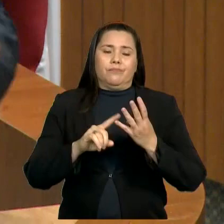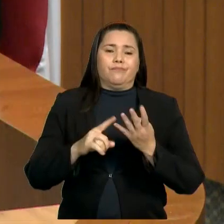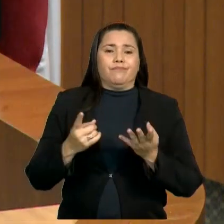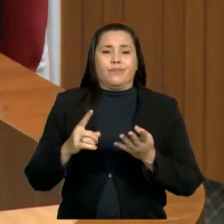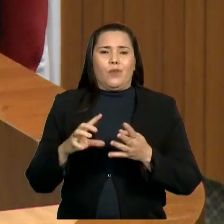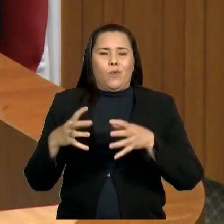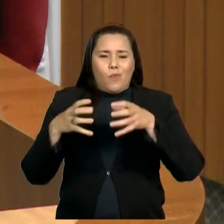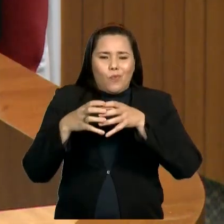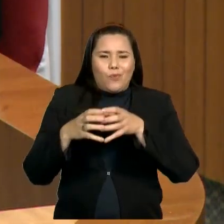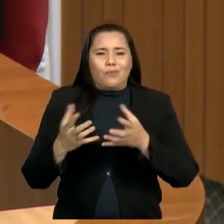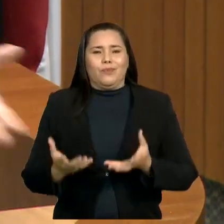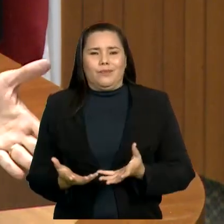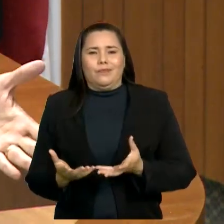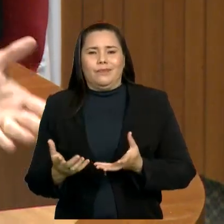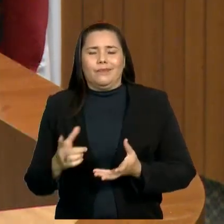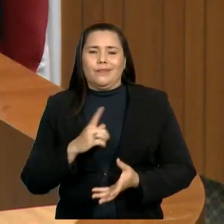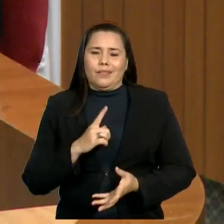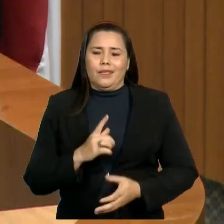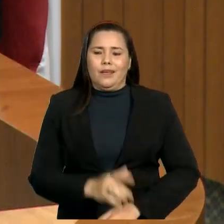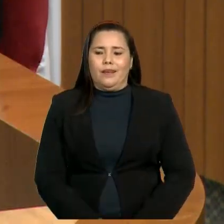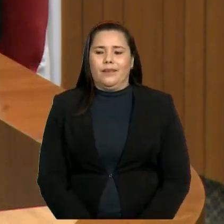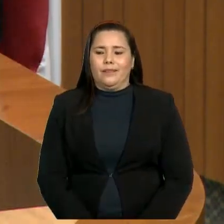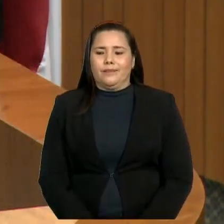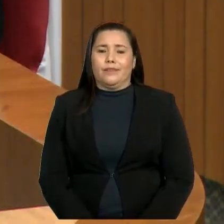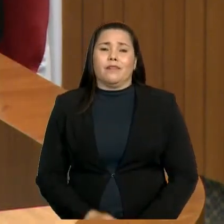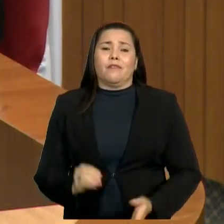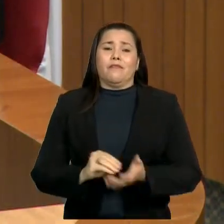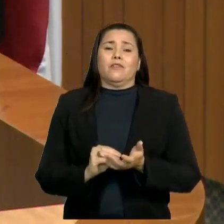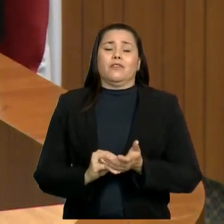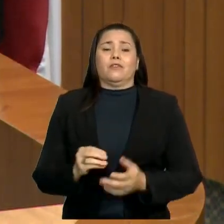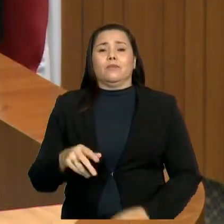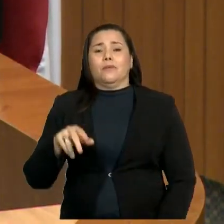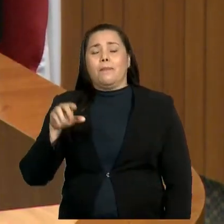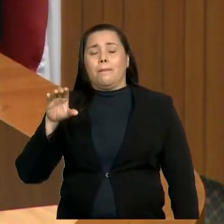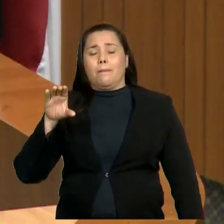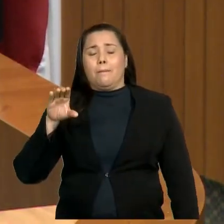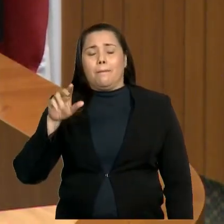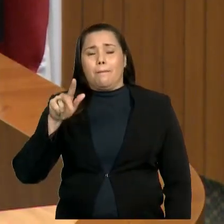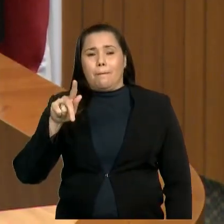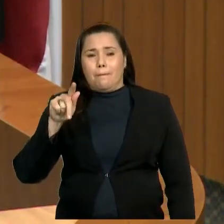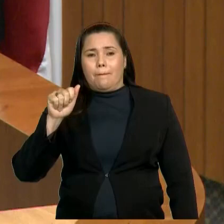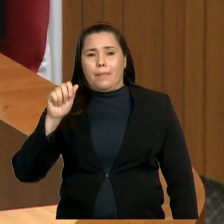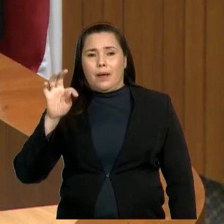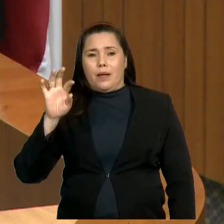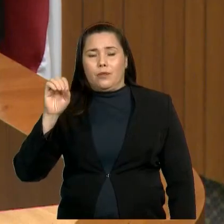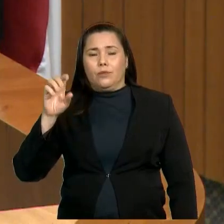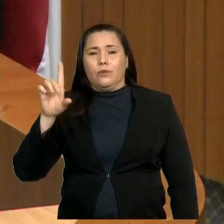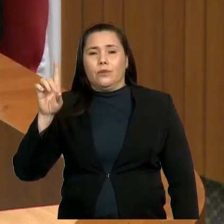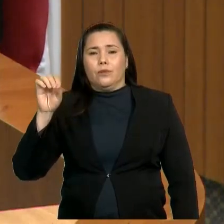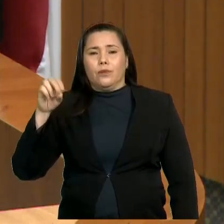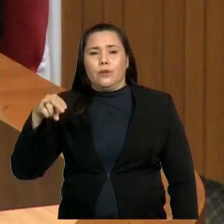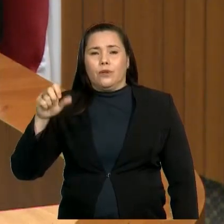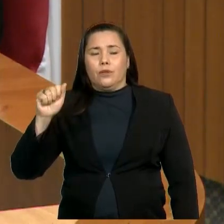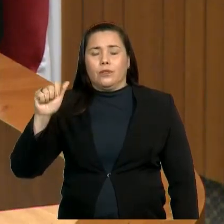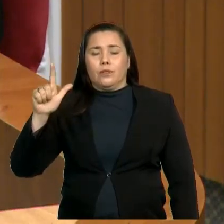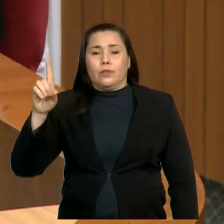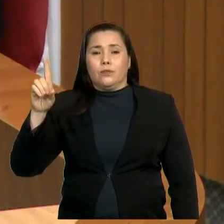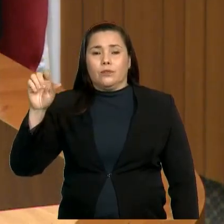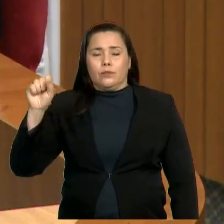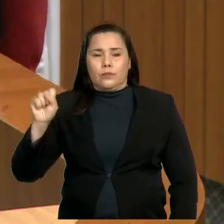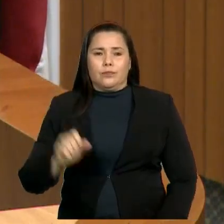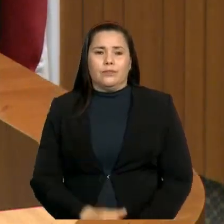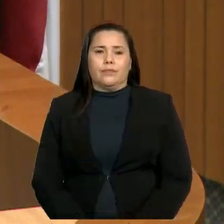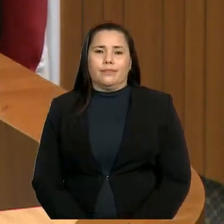consegue entender e é essa turma do dinal do Donald lá em cima pessoas que gurtiz